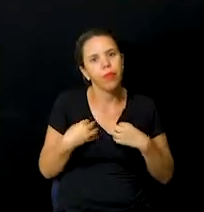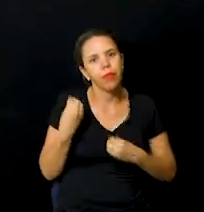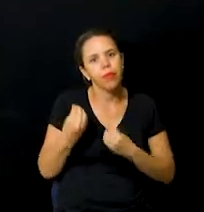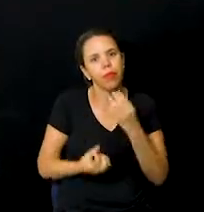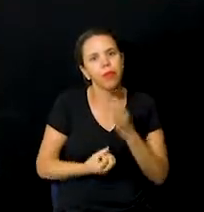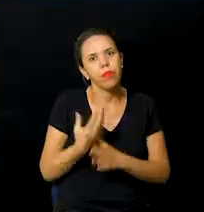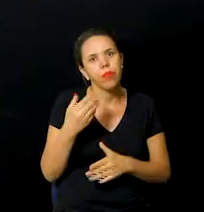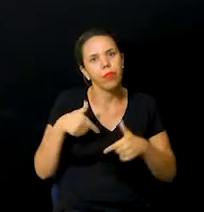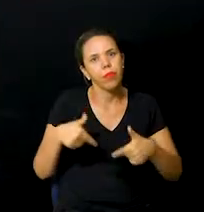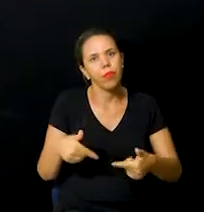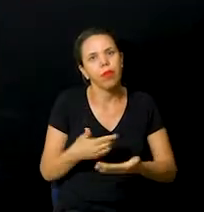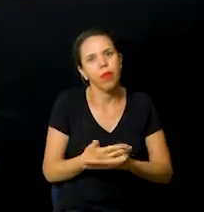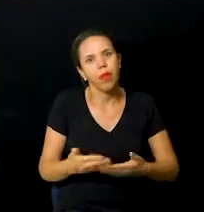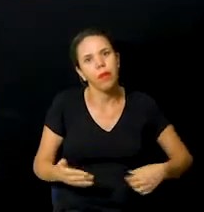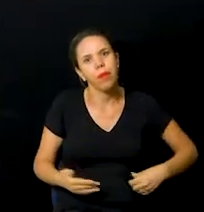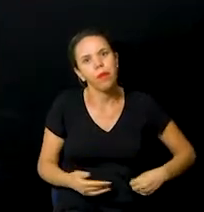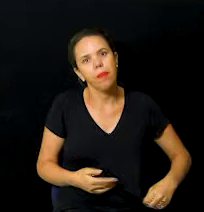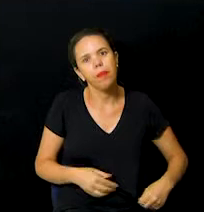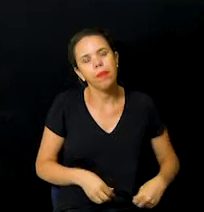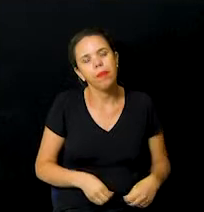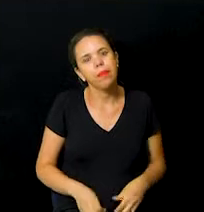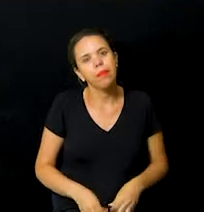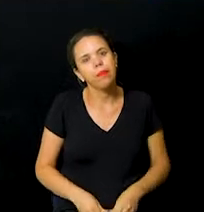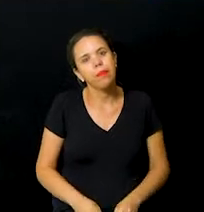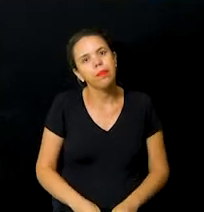conta como surgiu essa iniciativa, Aline.